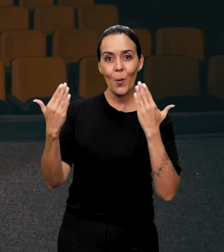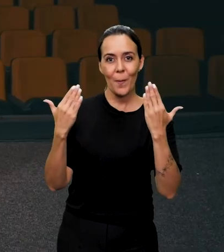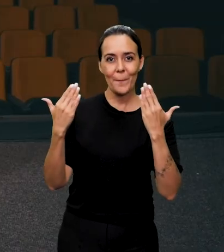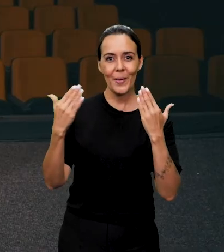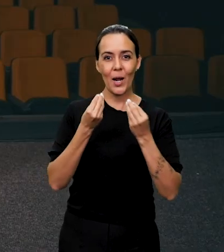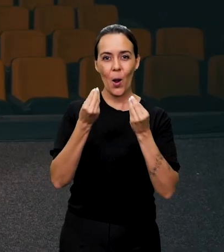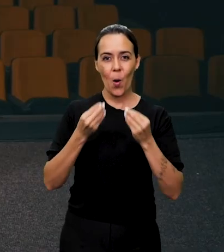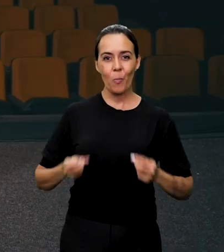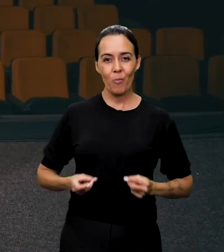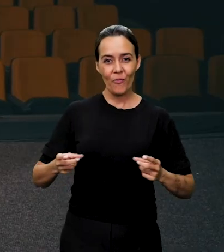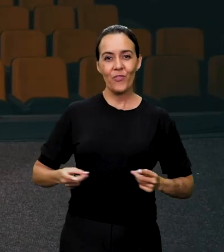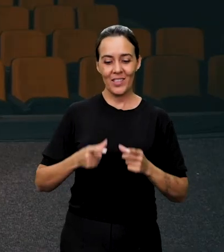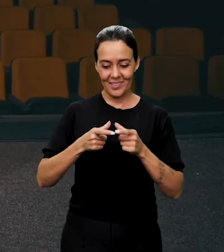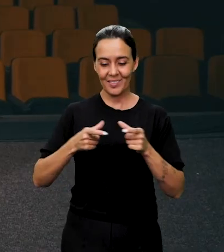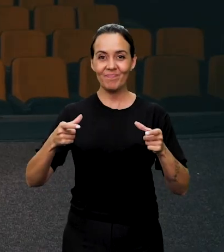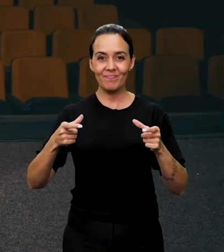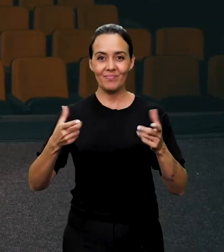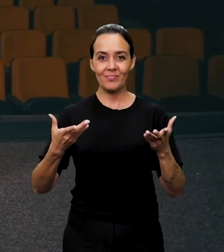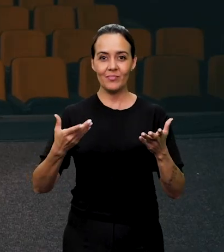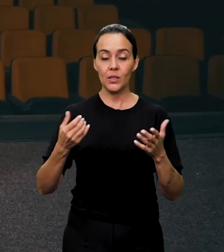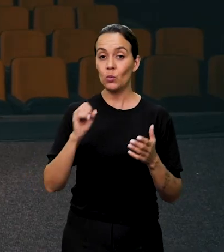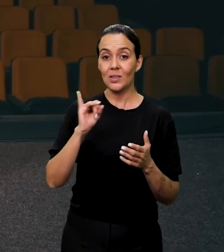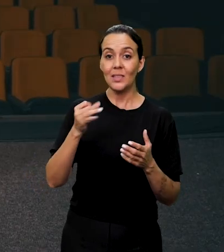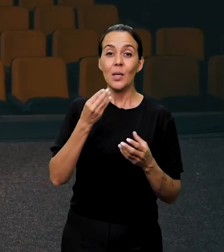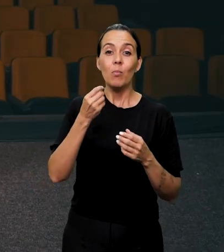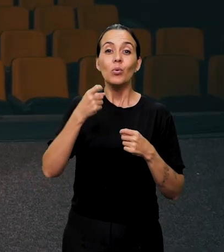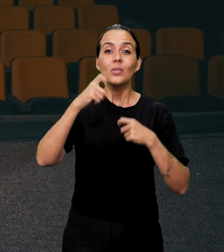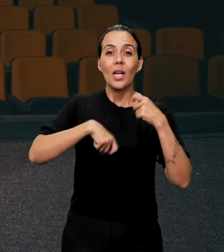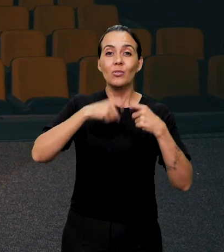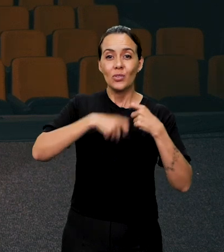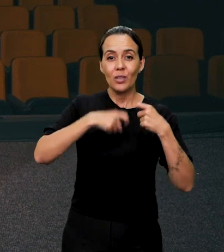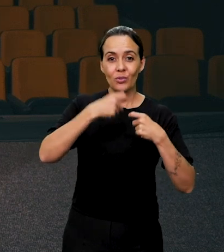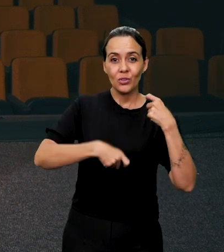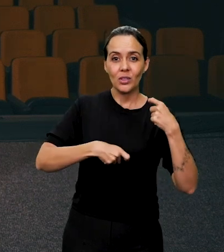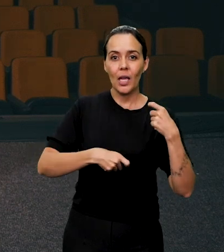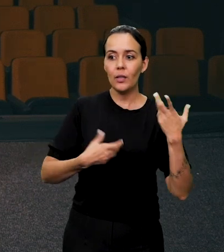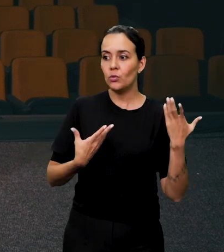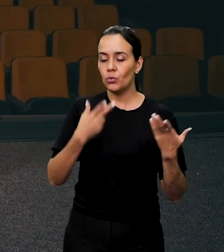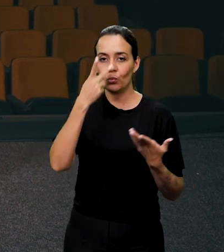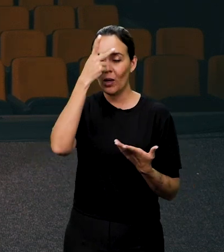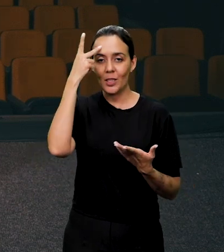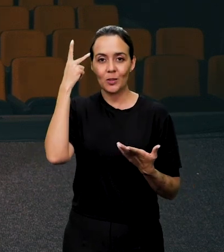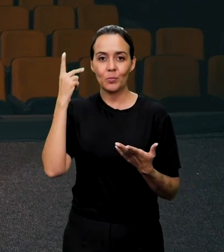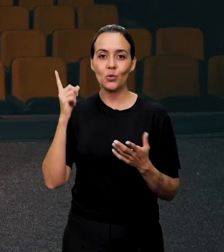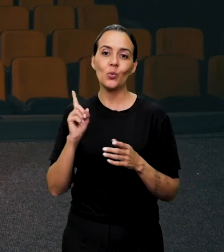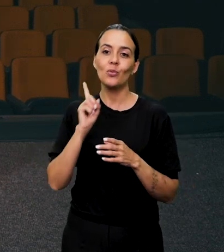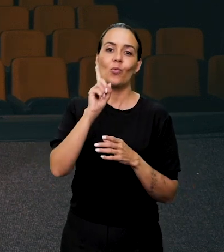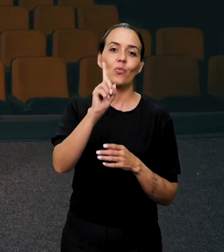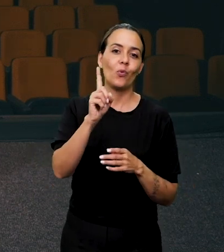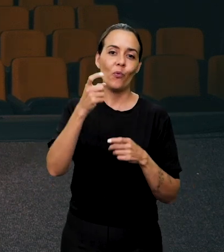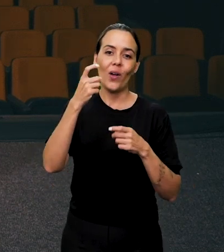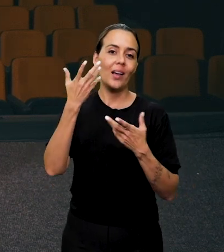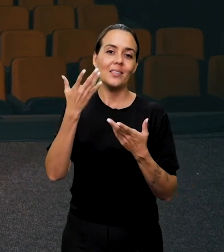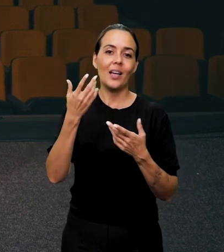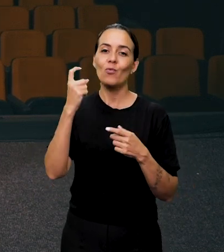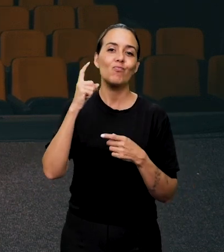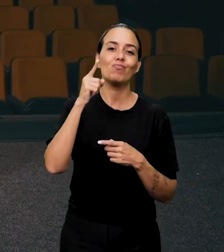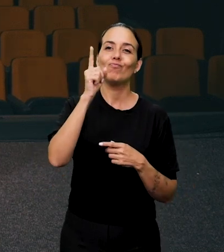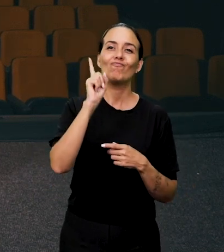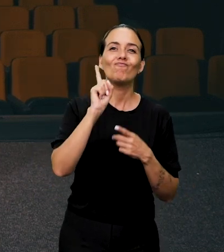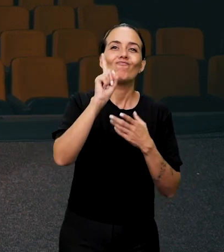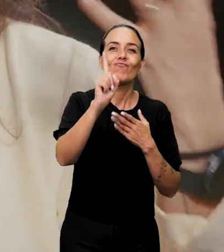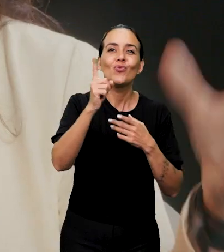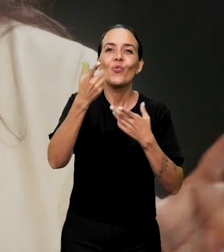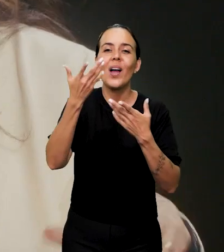que os grandes filmes não podem ter cenas de sexo, porque senão eles não vão conseguir levar essas pessoas pagantes ao cinema. Claro que isso tudo tem